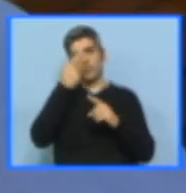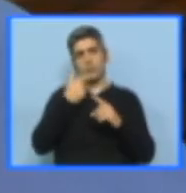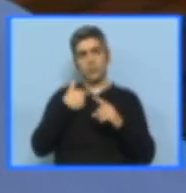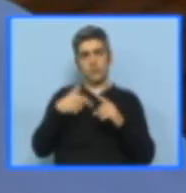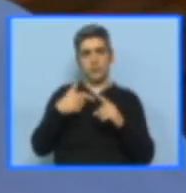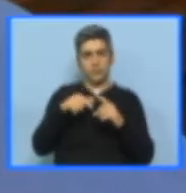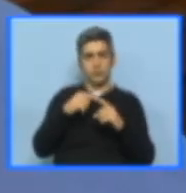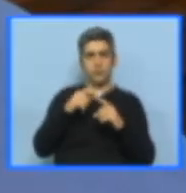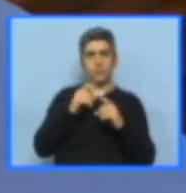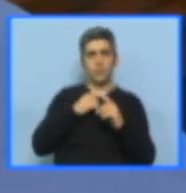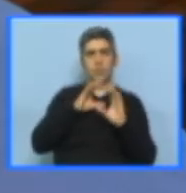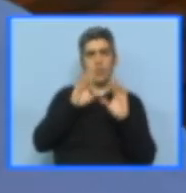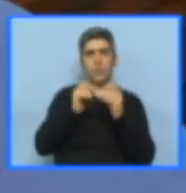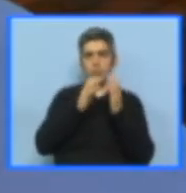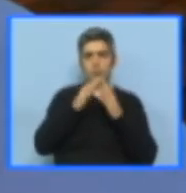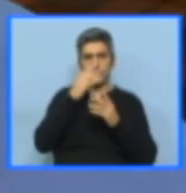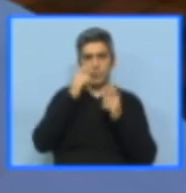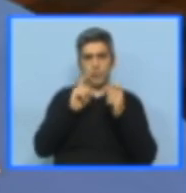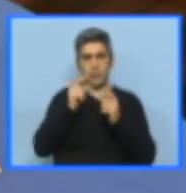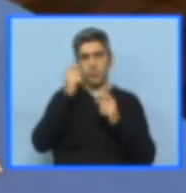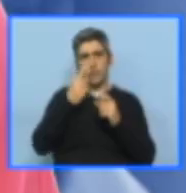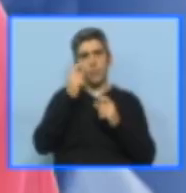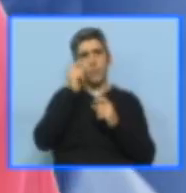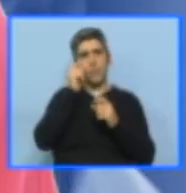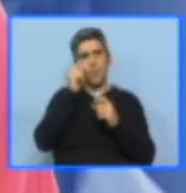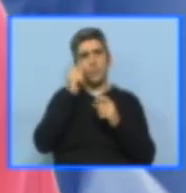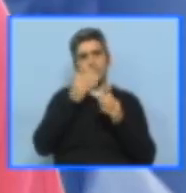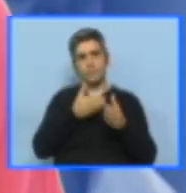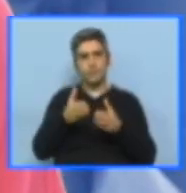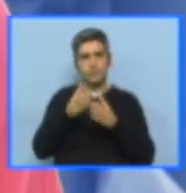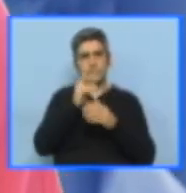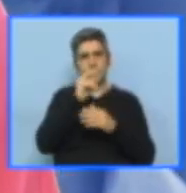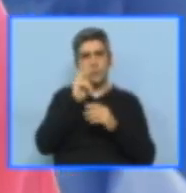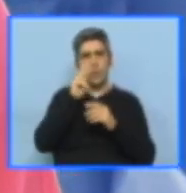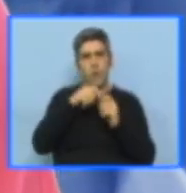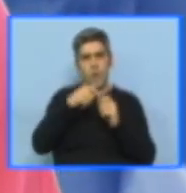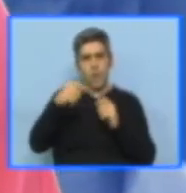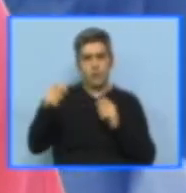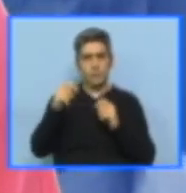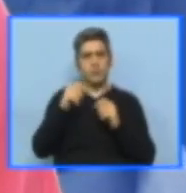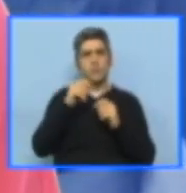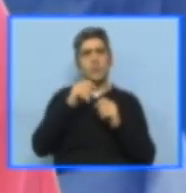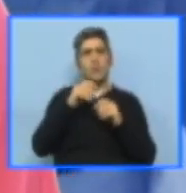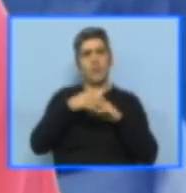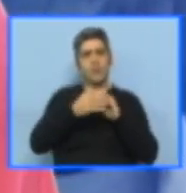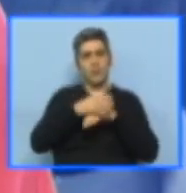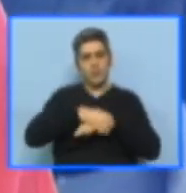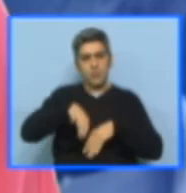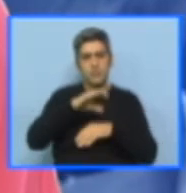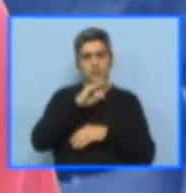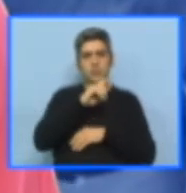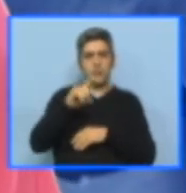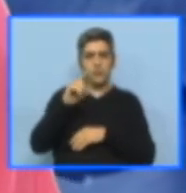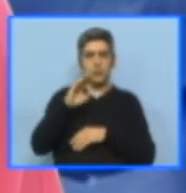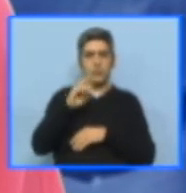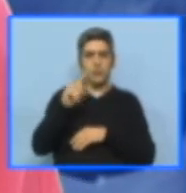nós temos e que toca toda a gente é a história de um homem que percorre 300 km descalço. Ele vem de São João da Pesqueira, portanto lá